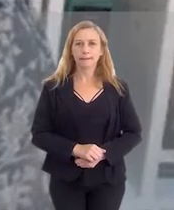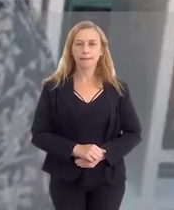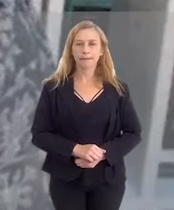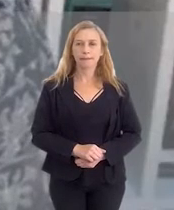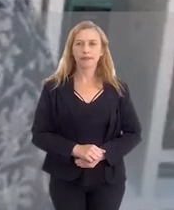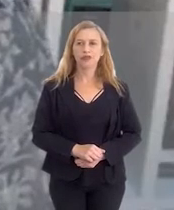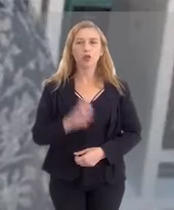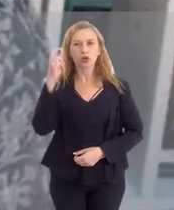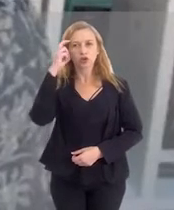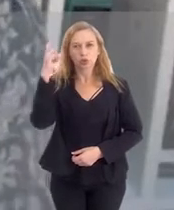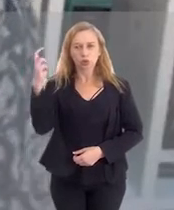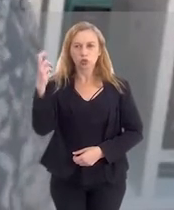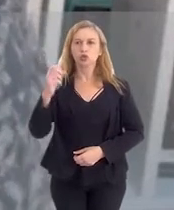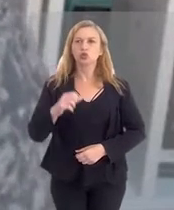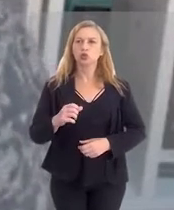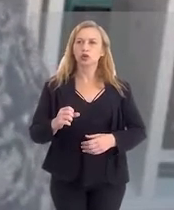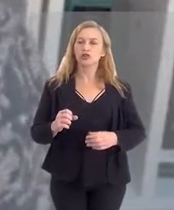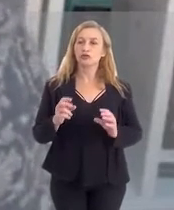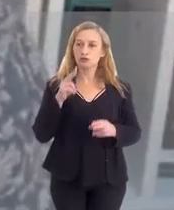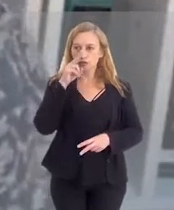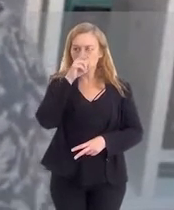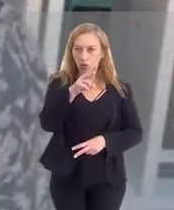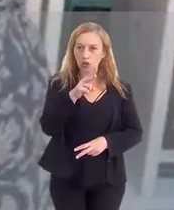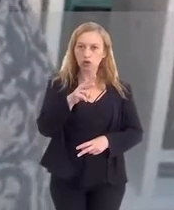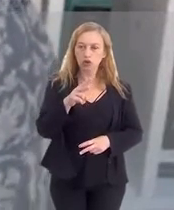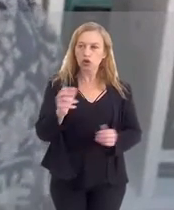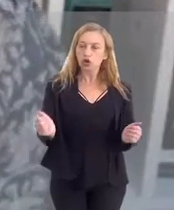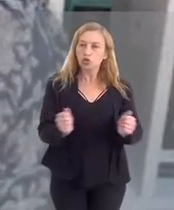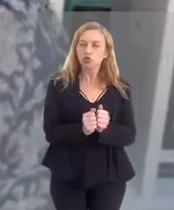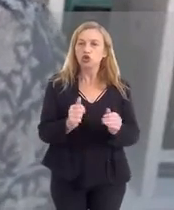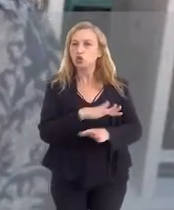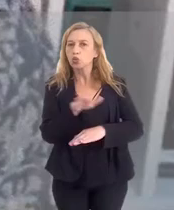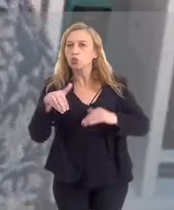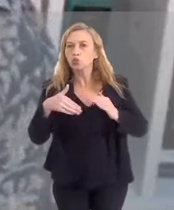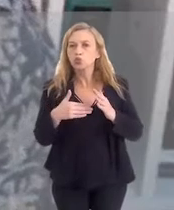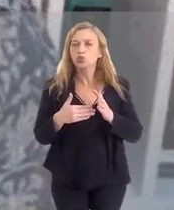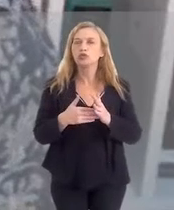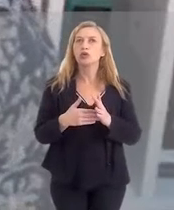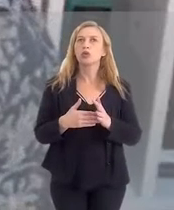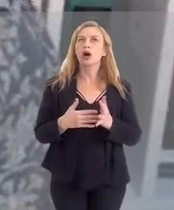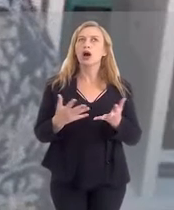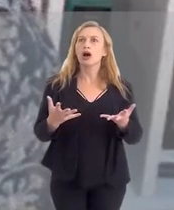e ela tem uma cultura muito pulsante que junta toda